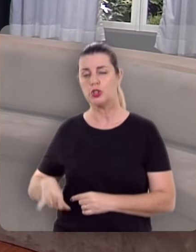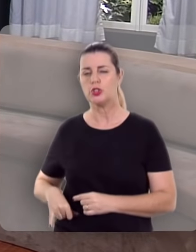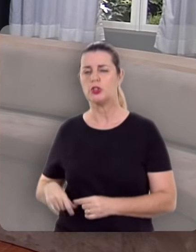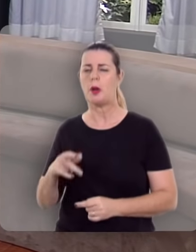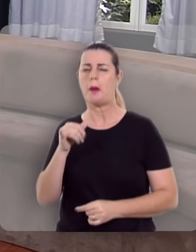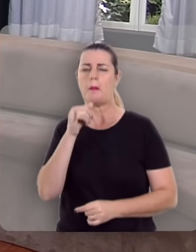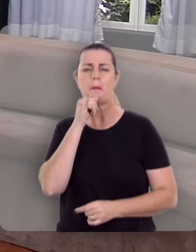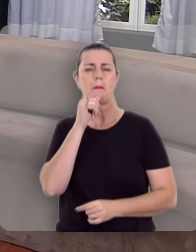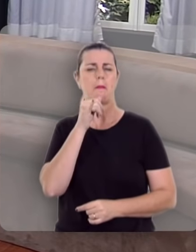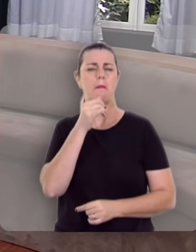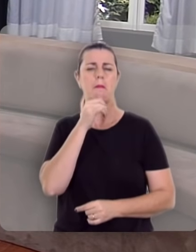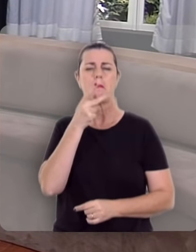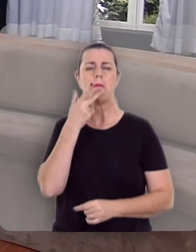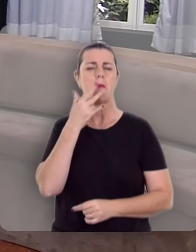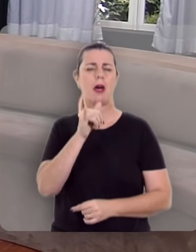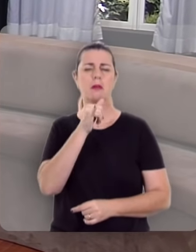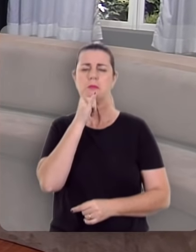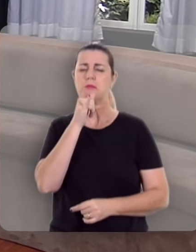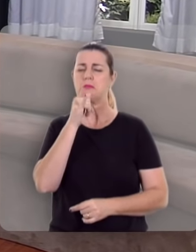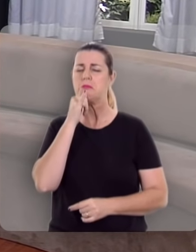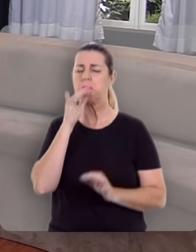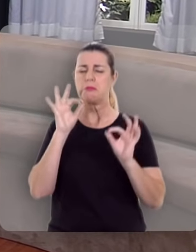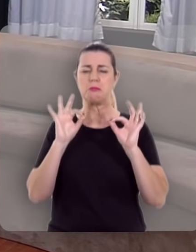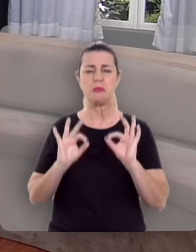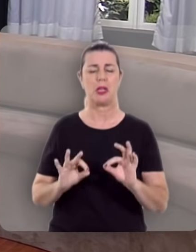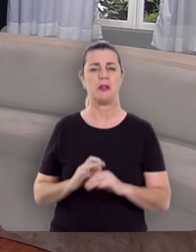Jó era o homem mais rico do Oriente.